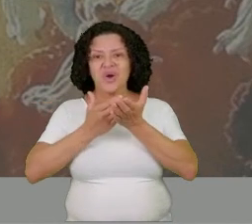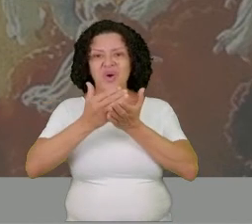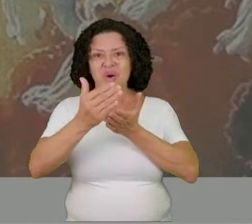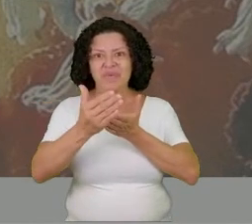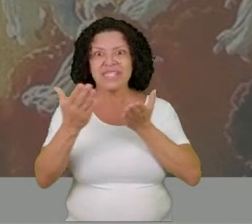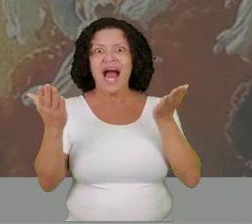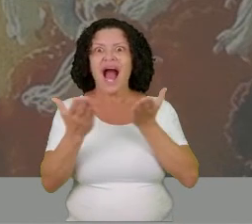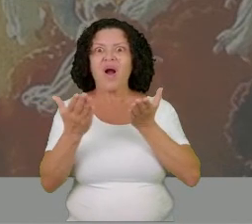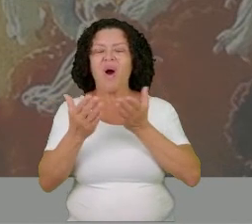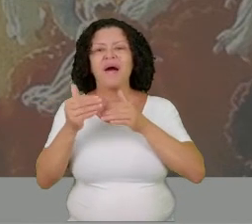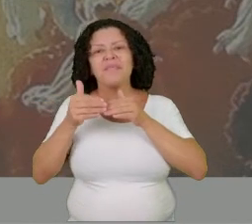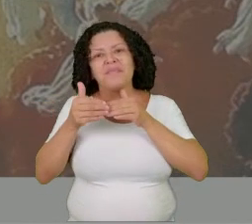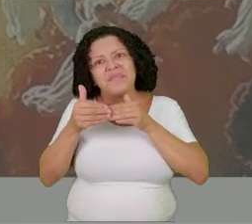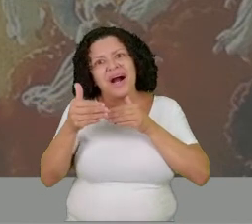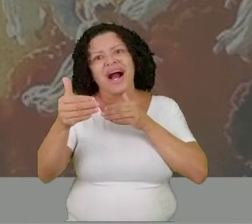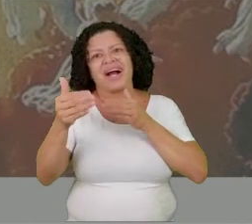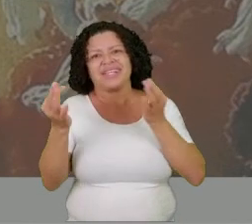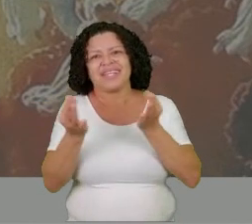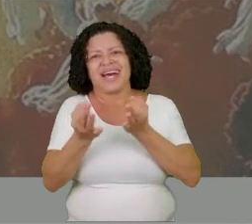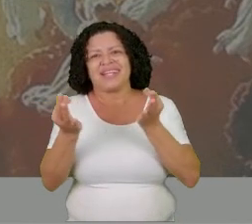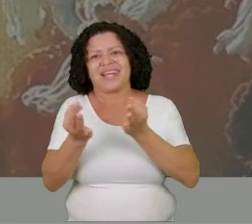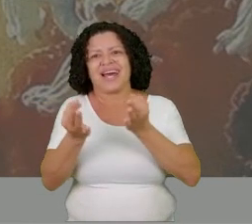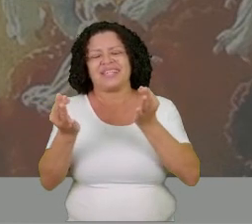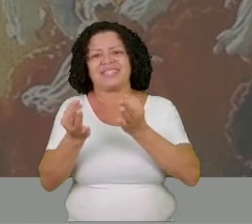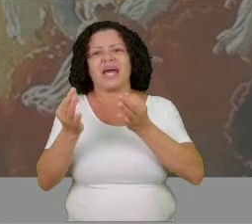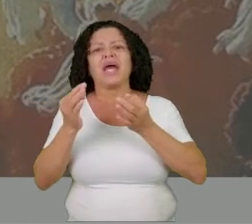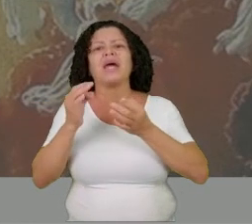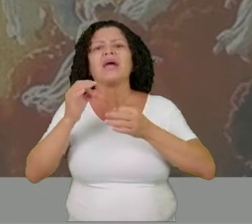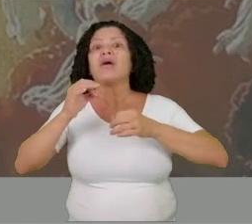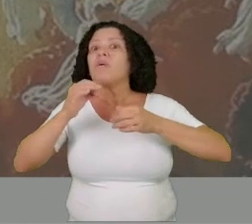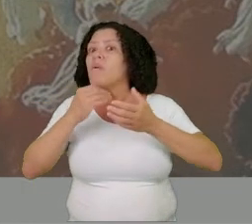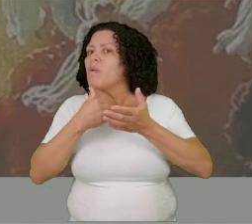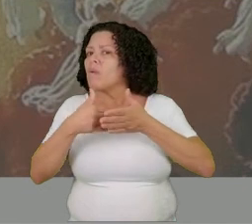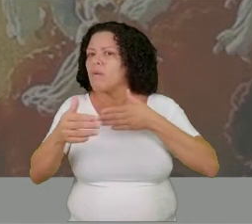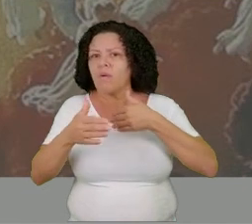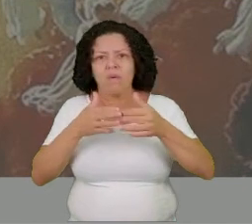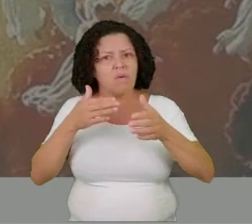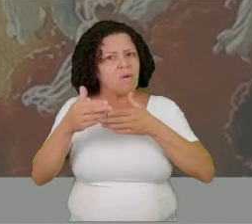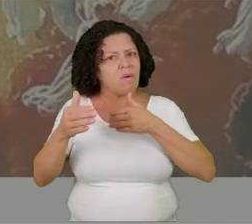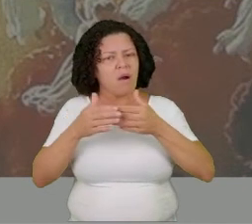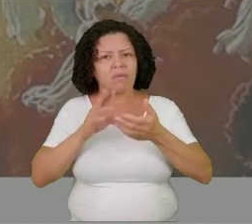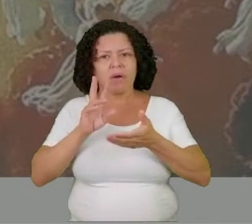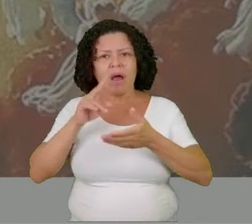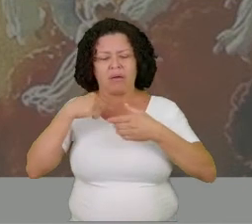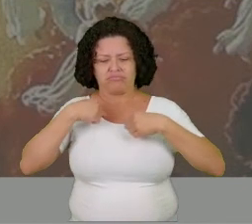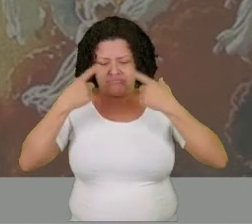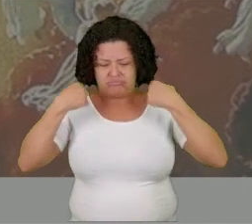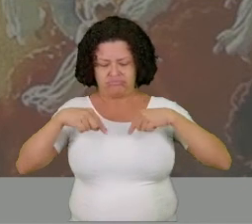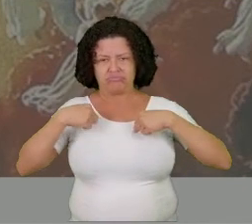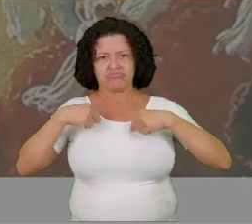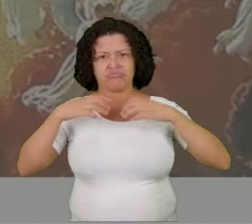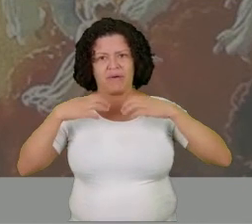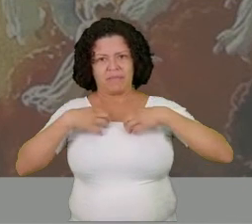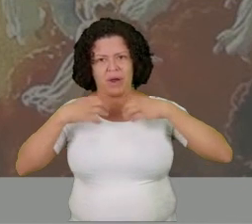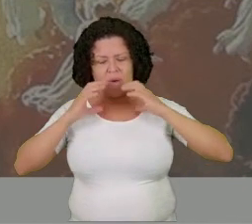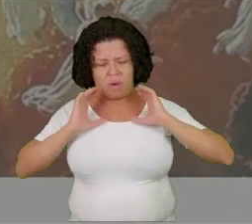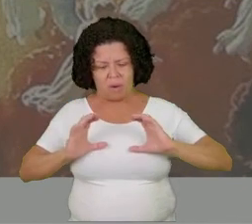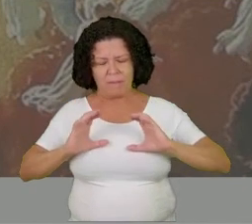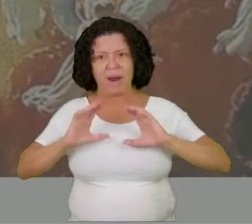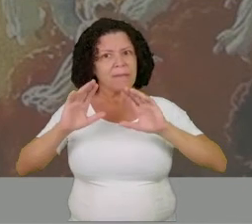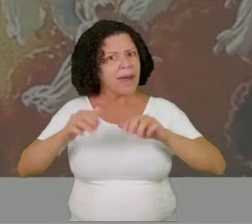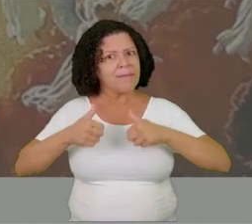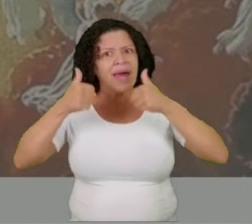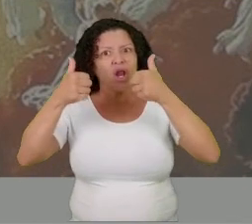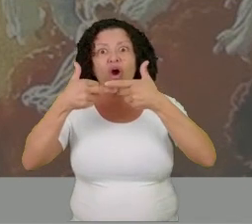em 360 e começar a acertar, e começar a ajustar. E qualquer atitude